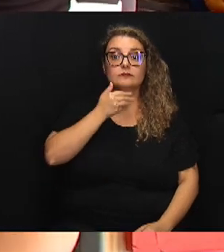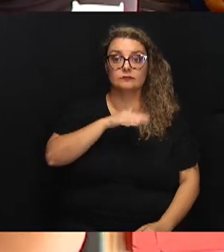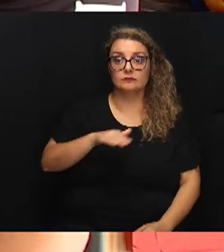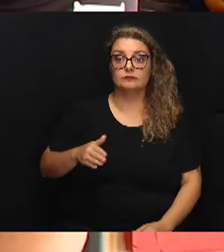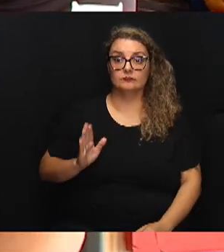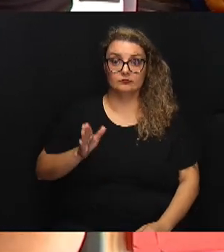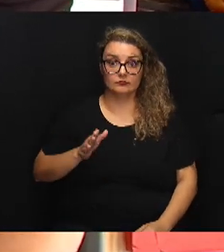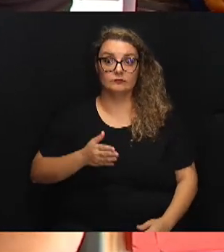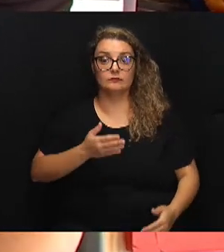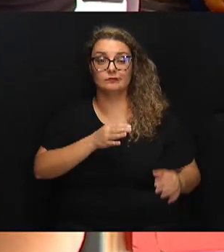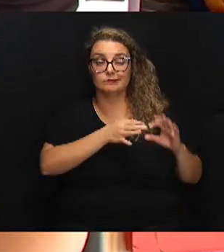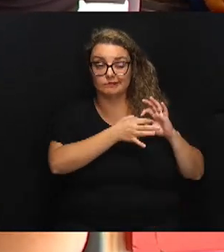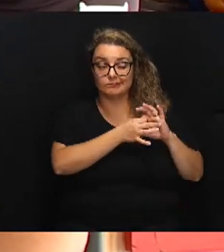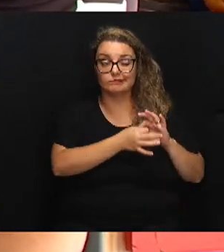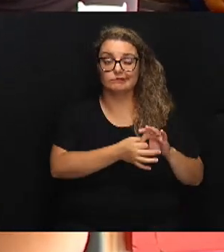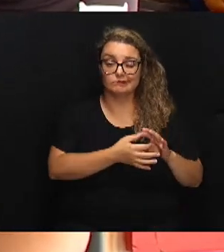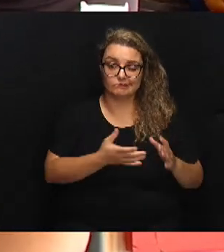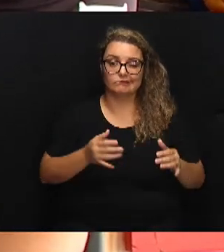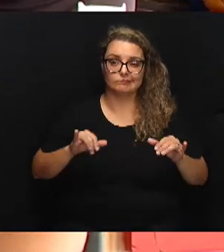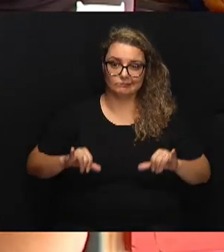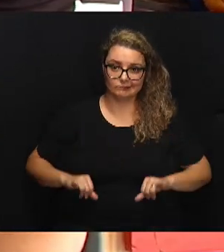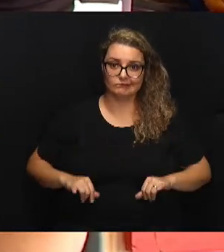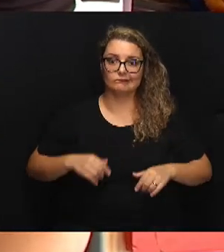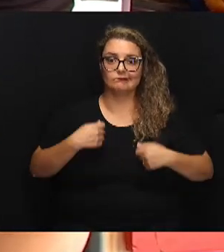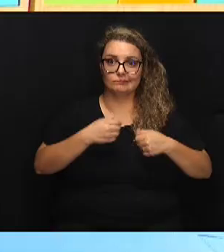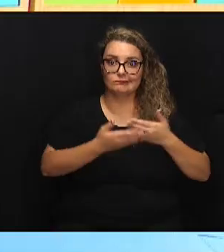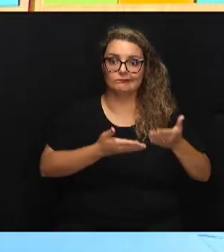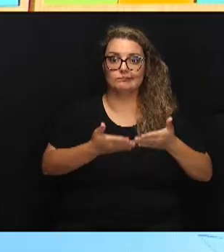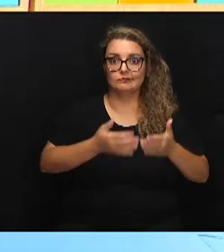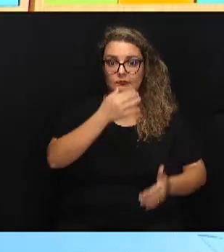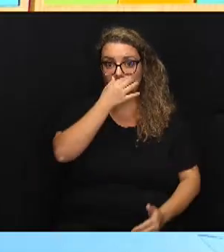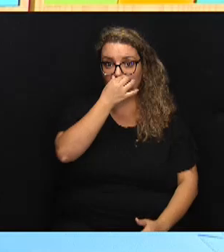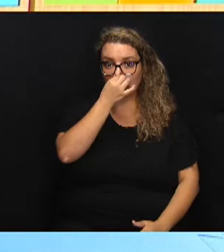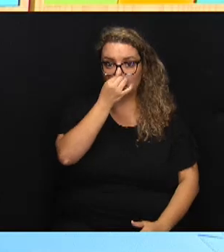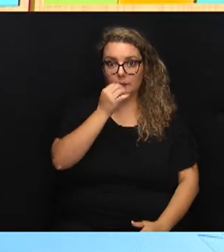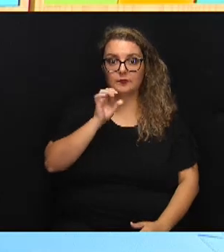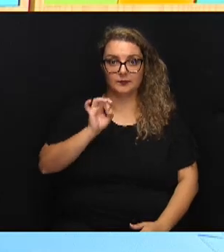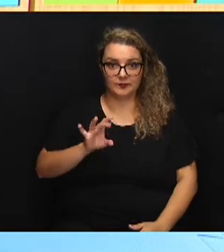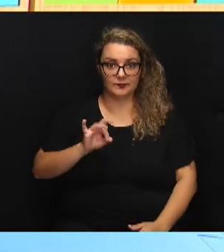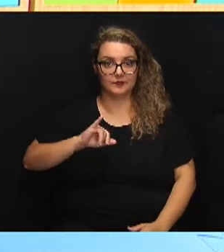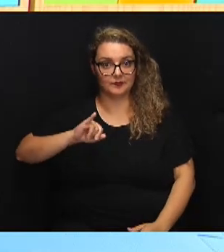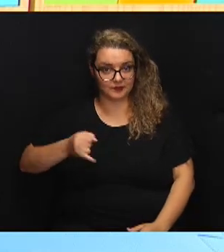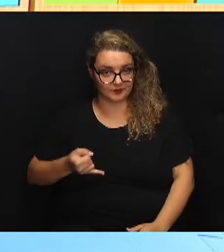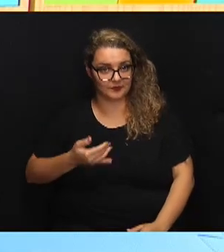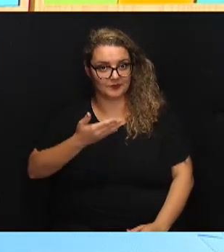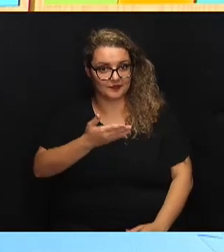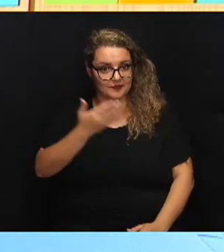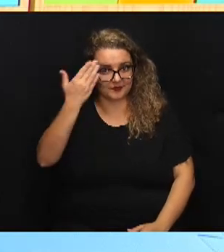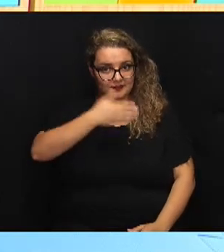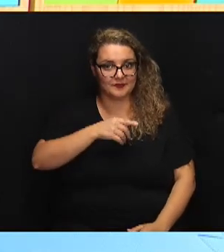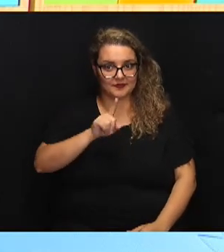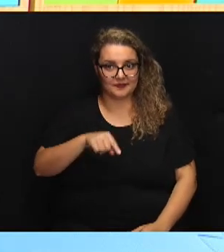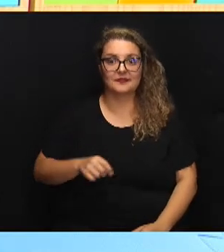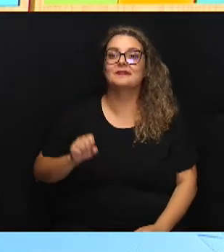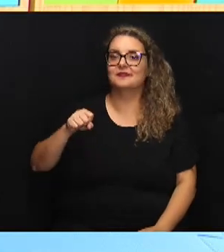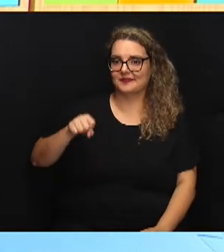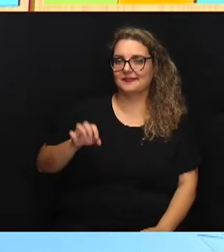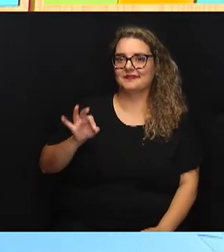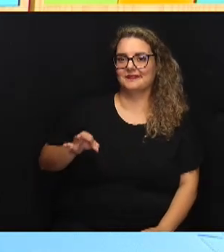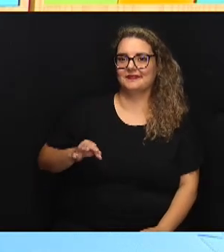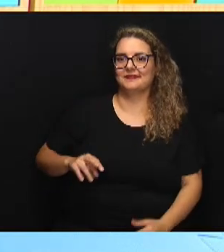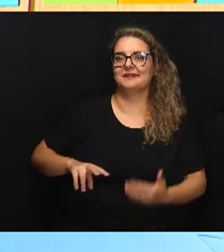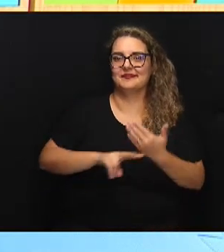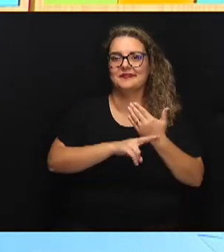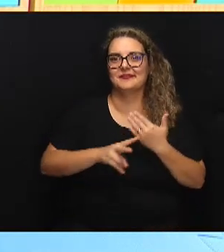já vêm de um contexto que precisa ser trabalhado mesmo. E é só uma questão de oportunidade e você é a prova disso, né? Com certeza. Sou fruto